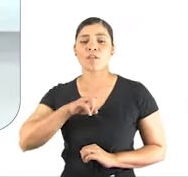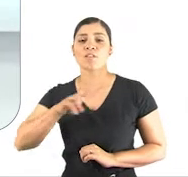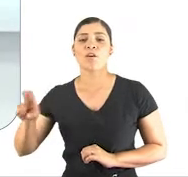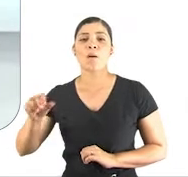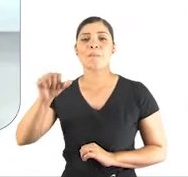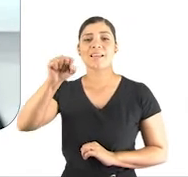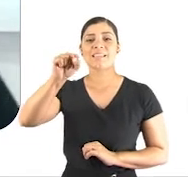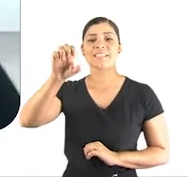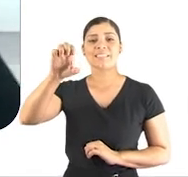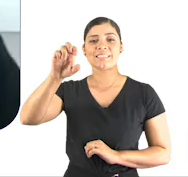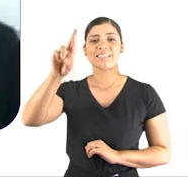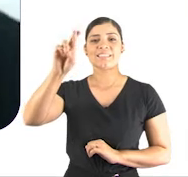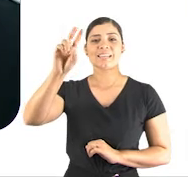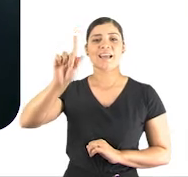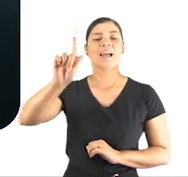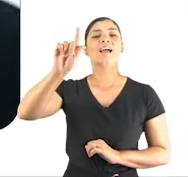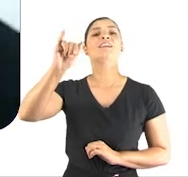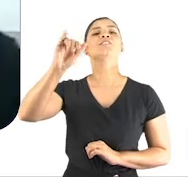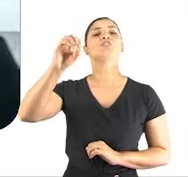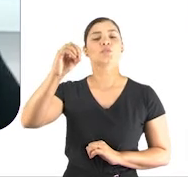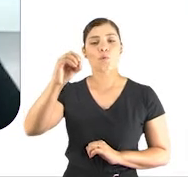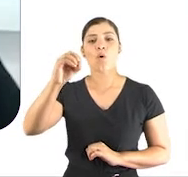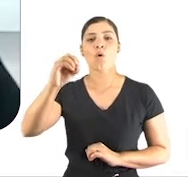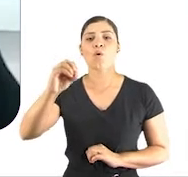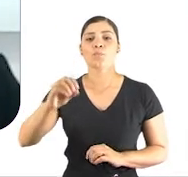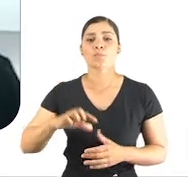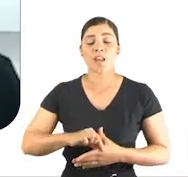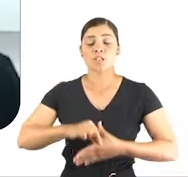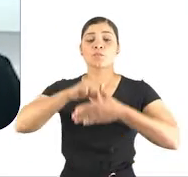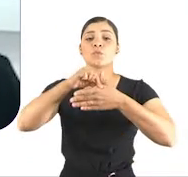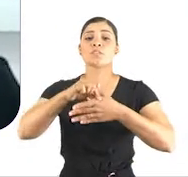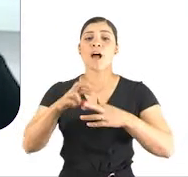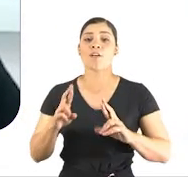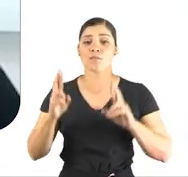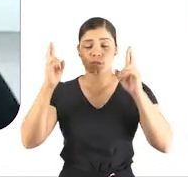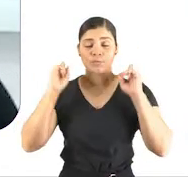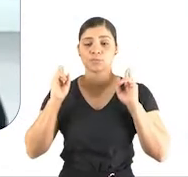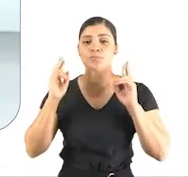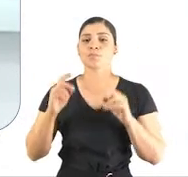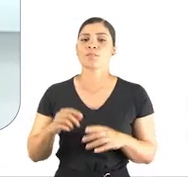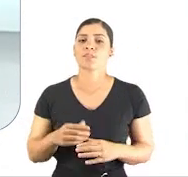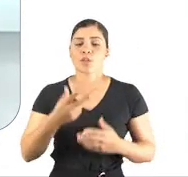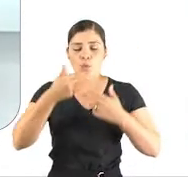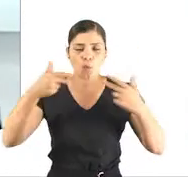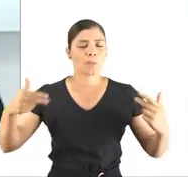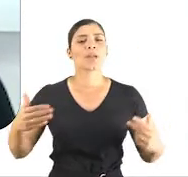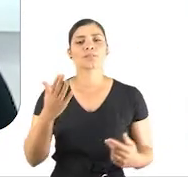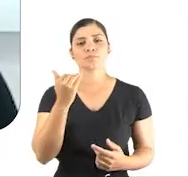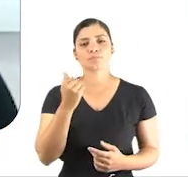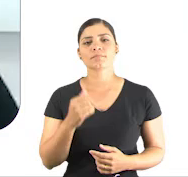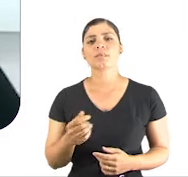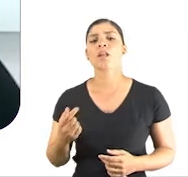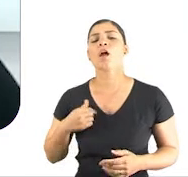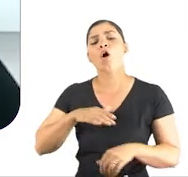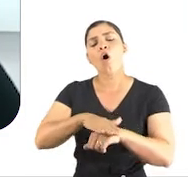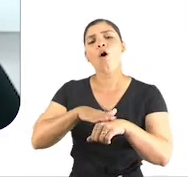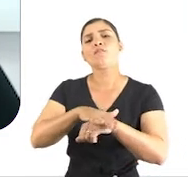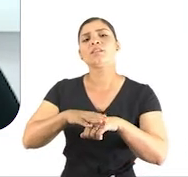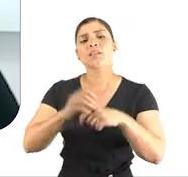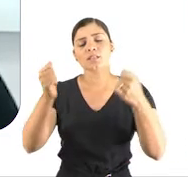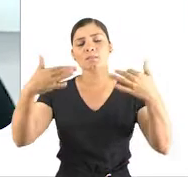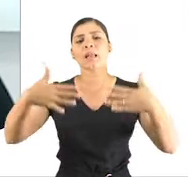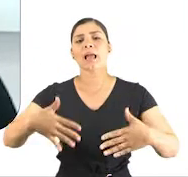Eu sou o Sérgio, responsável pela área de suprimentos corporativos da Klabin, e a gente vai falar sobre o tema aqui da cocriação